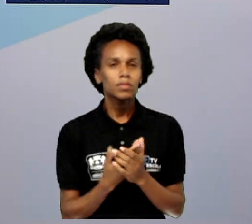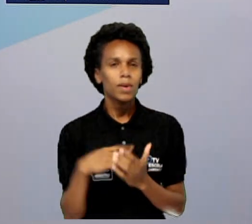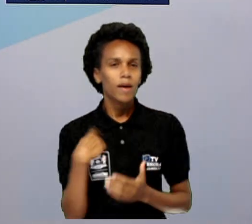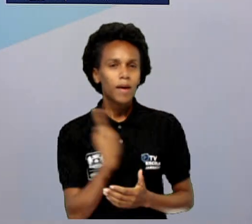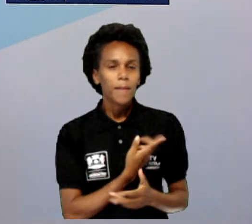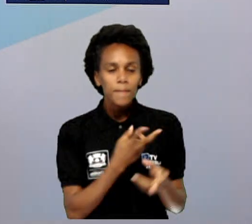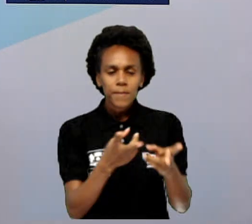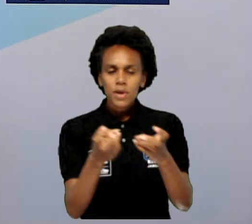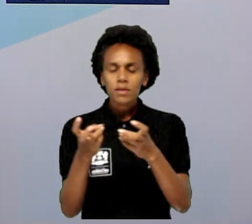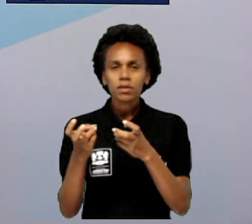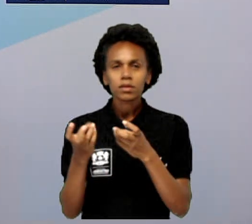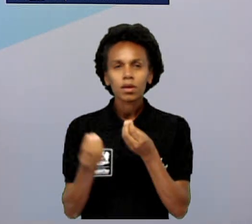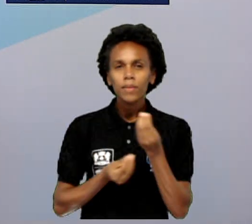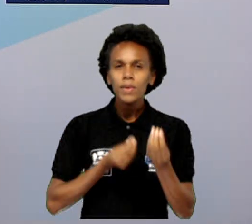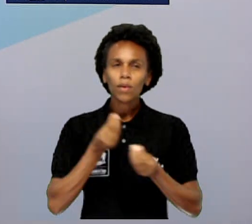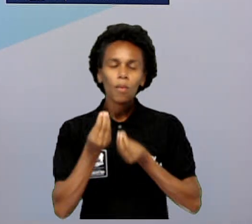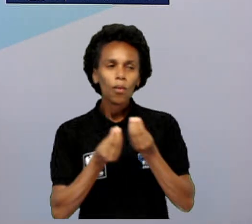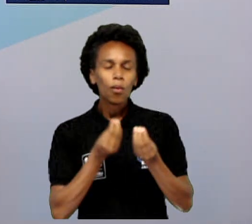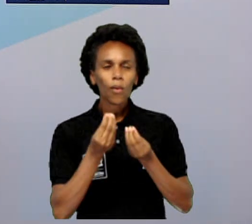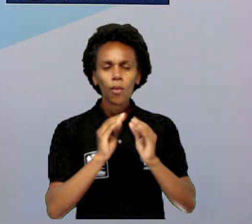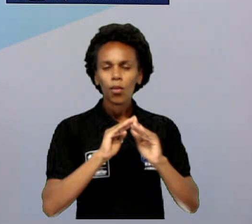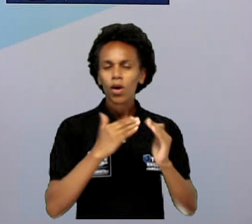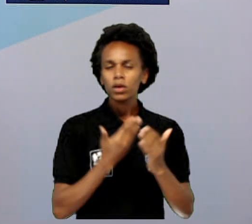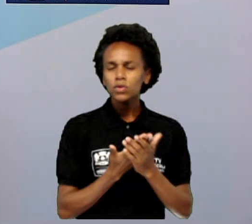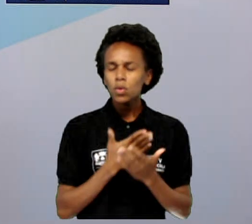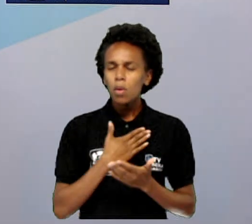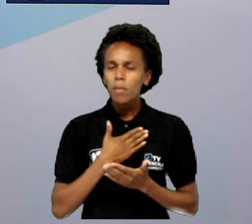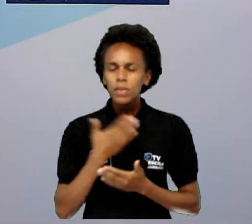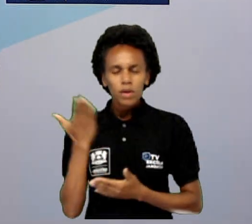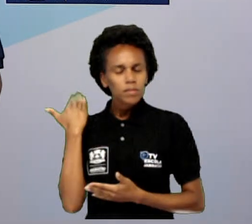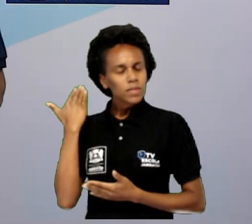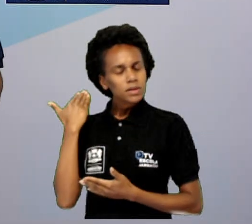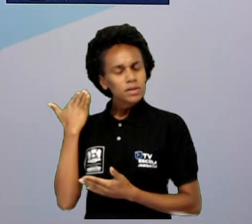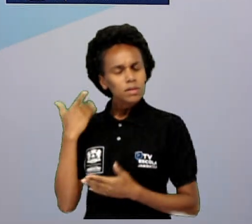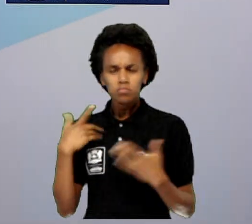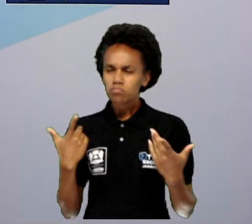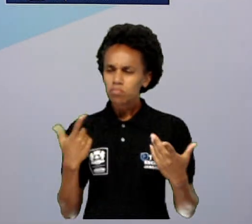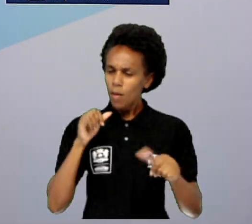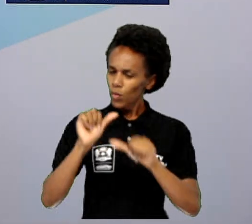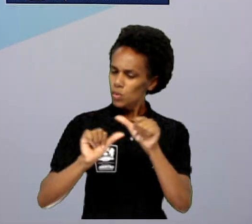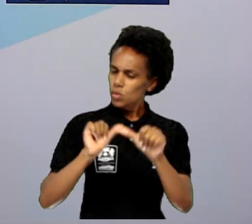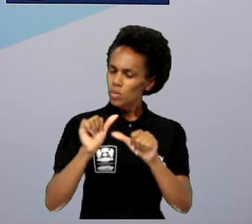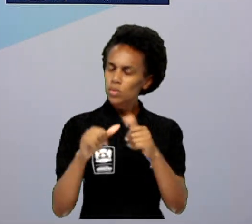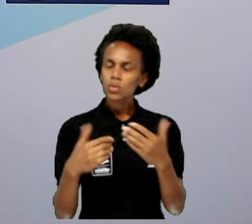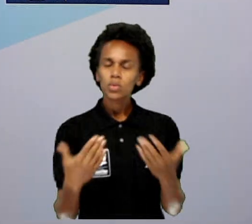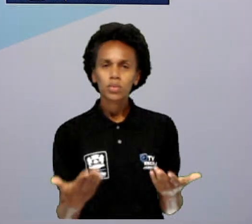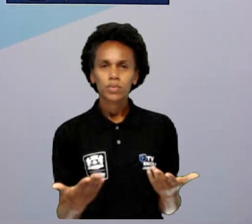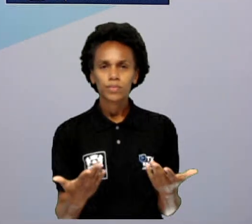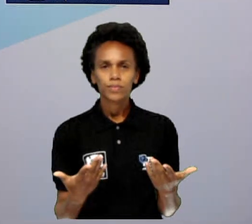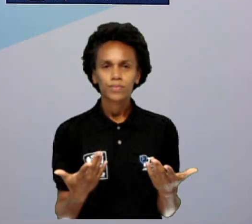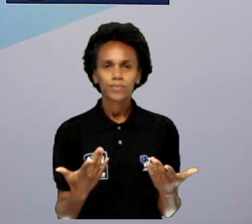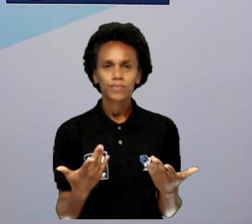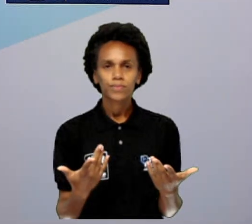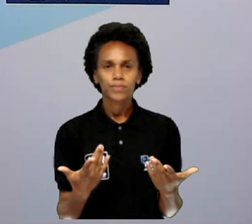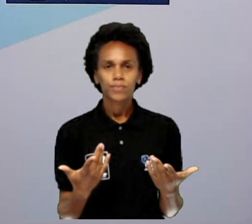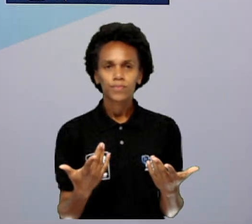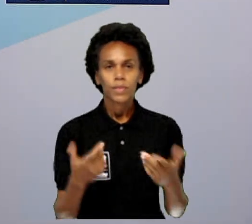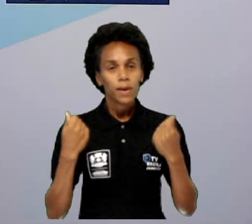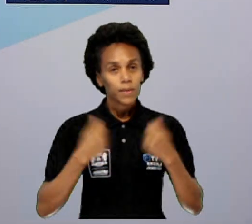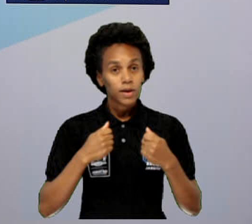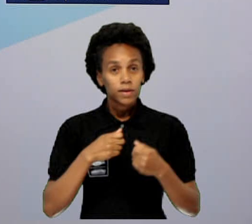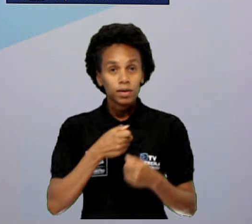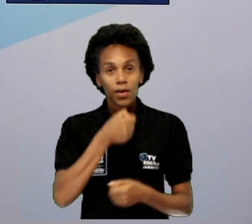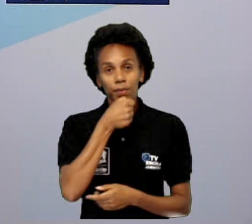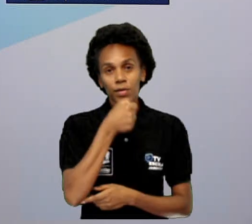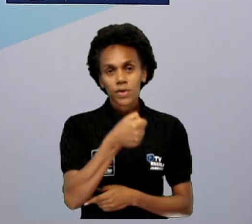mudou tanto com o passar do tempo? Tá? Então, você vai entrevistar 3 pessoas diferentes, tá? Tenta